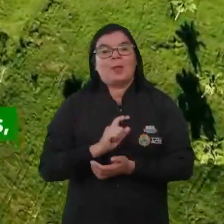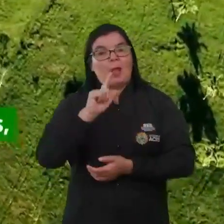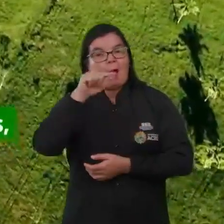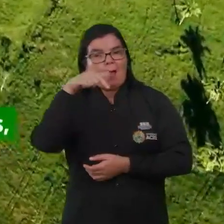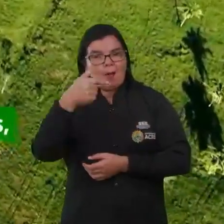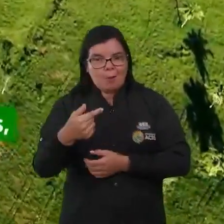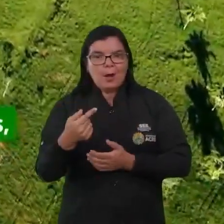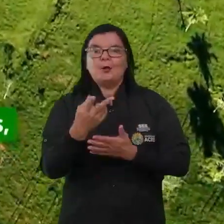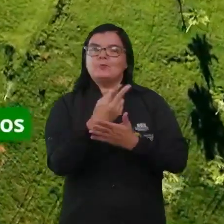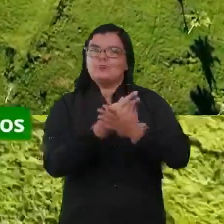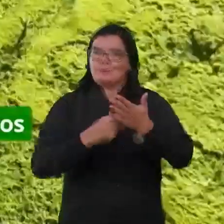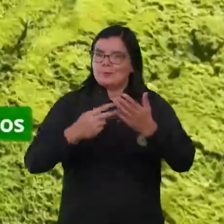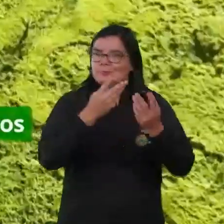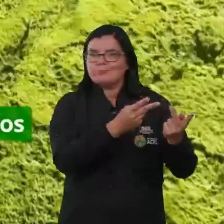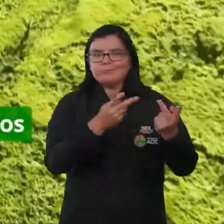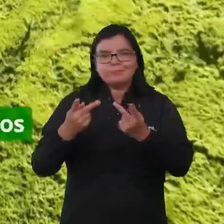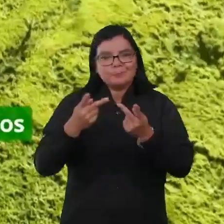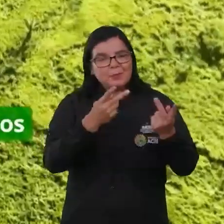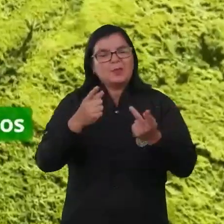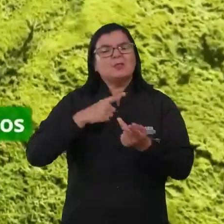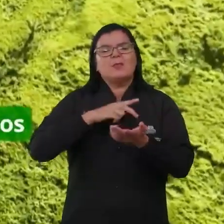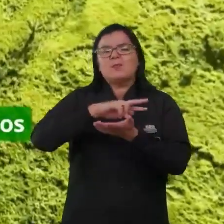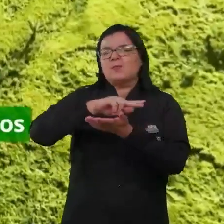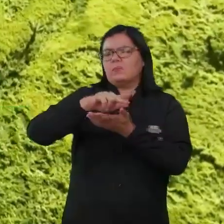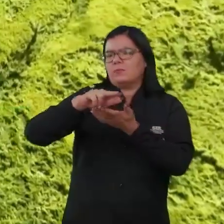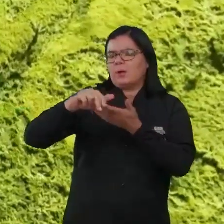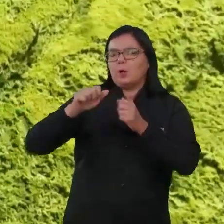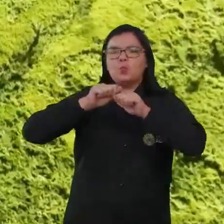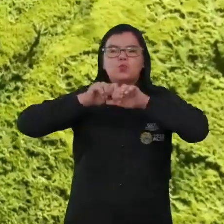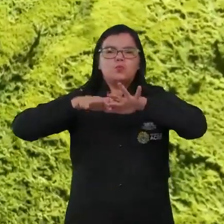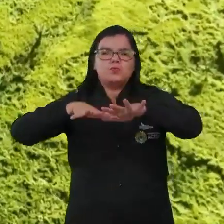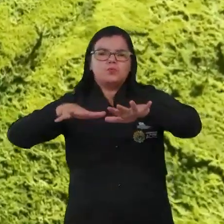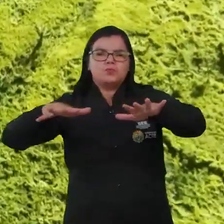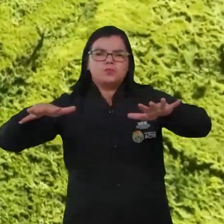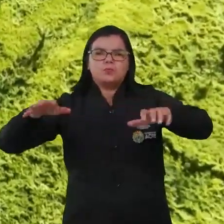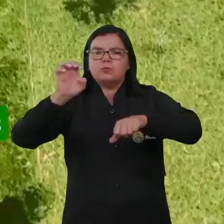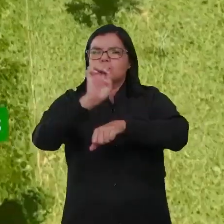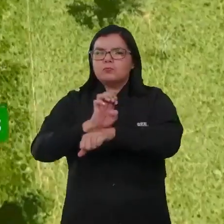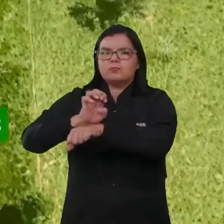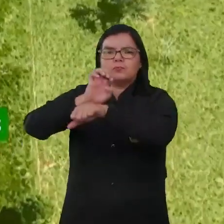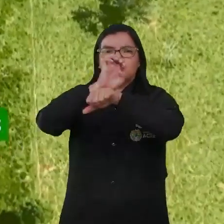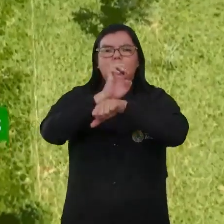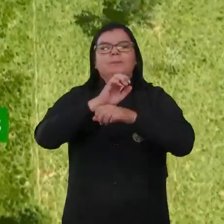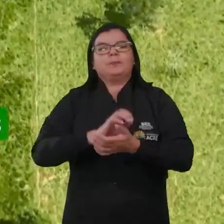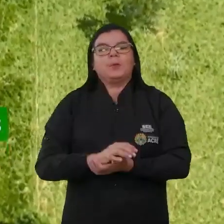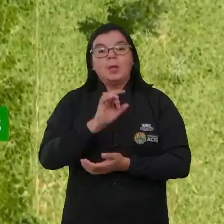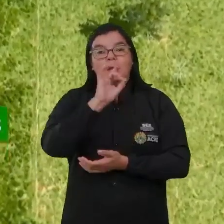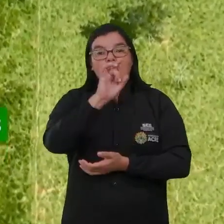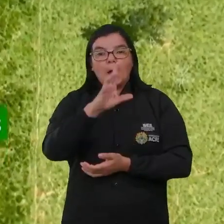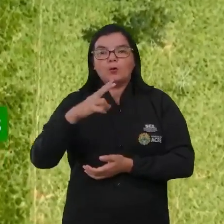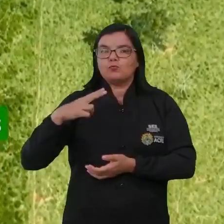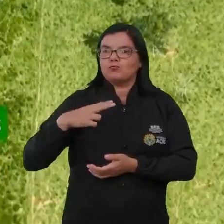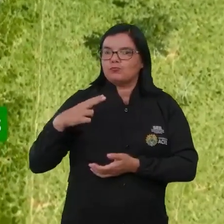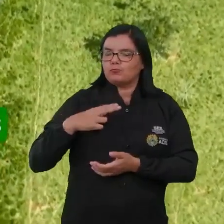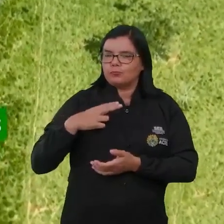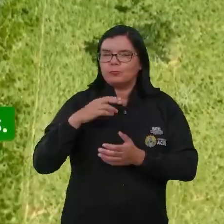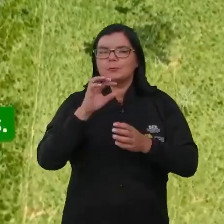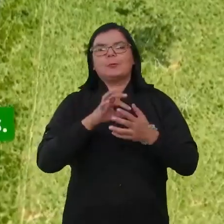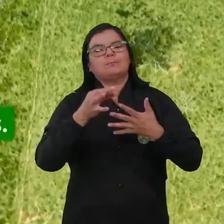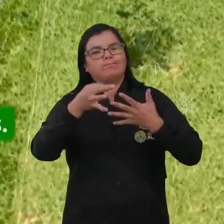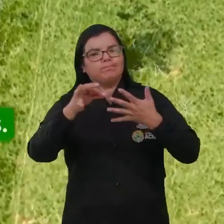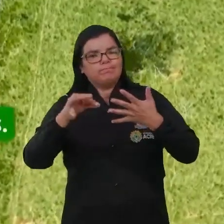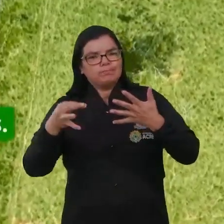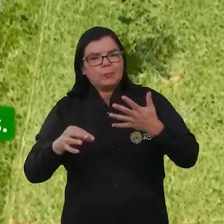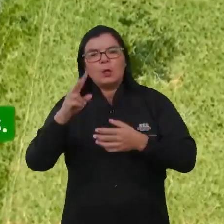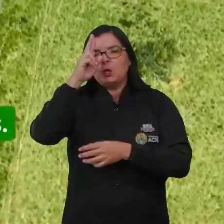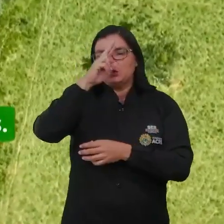desses geoglifos que visitamos, existem centenas de outros espalhados por todo o estado, cada um com suas particularidades